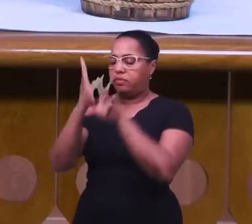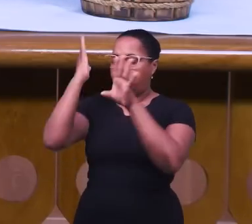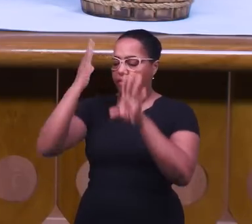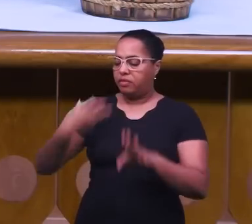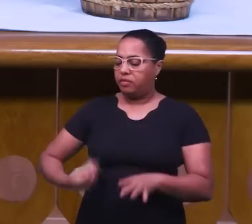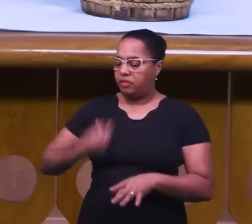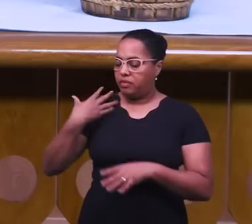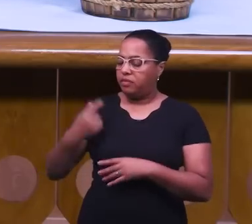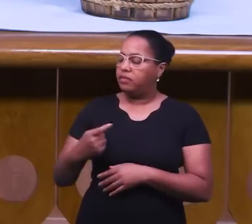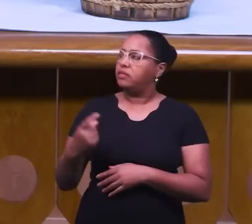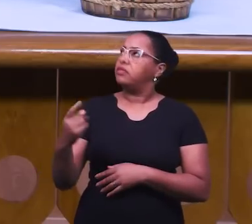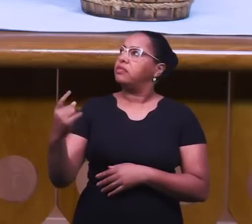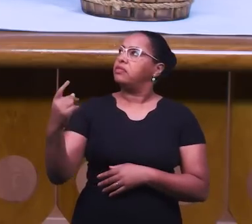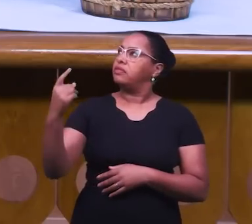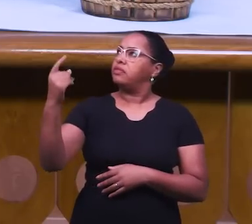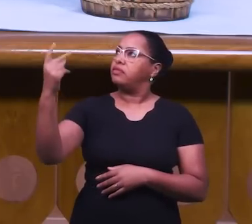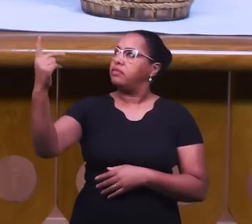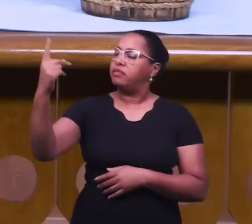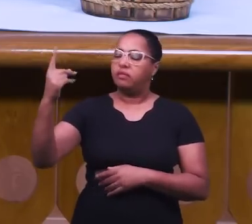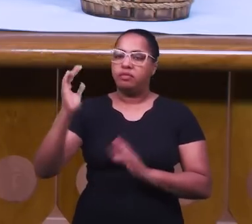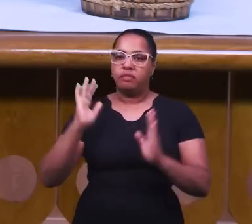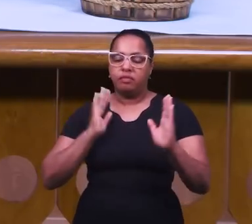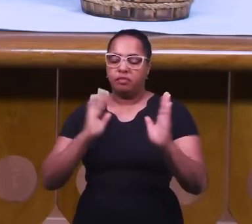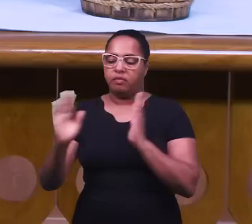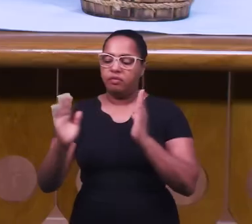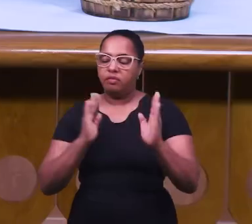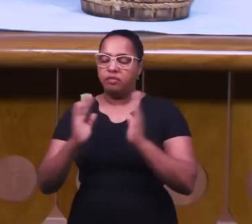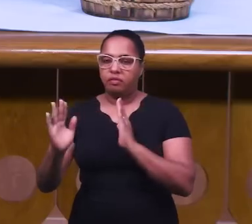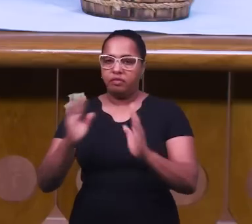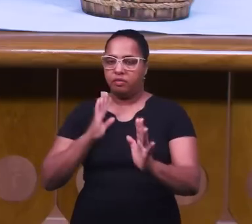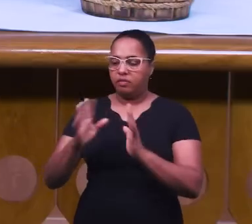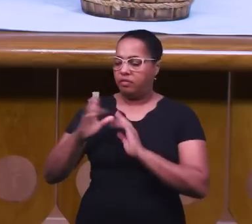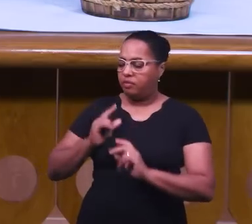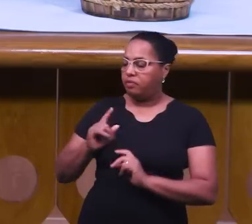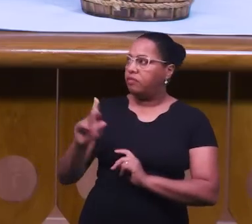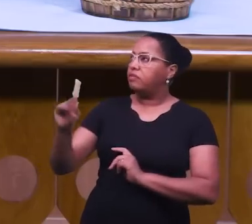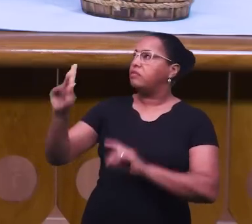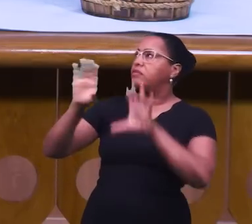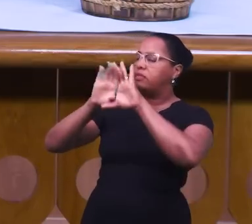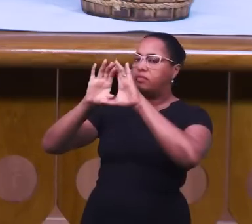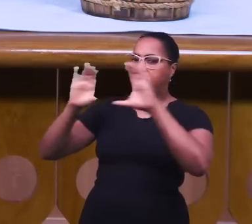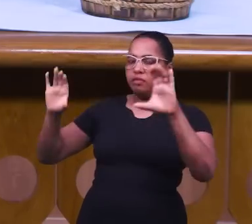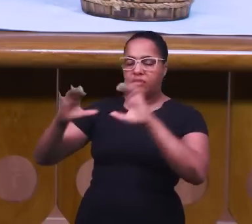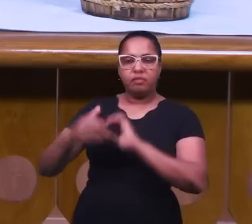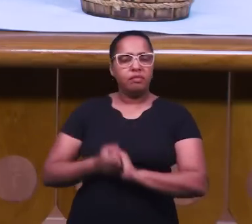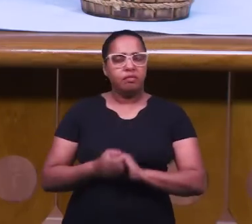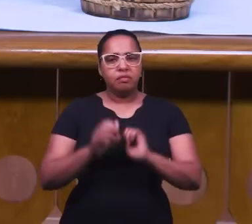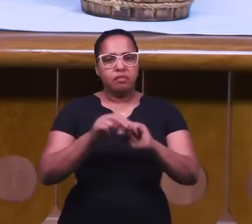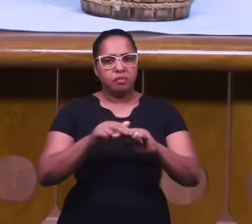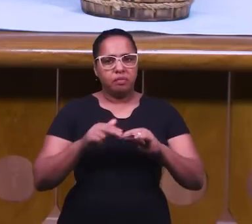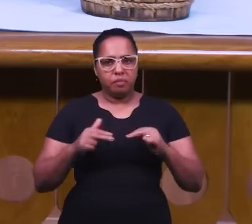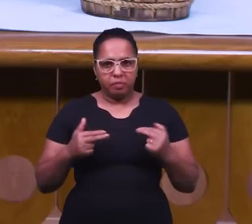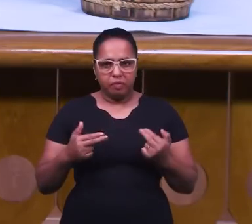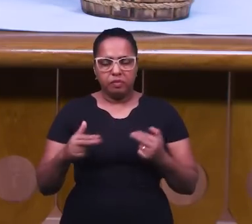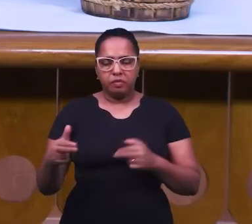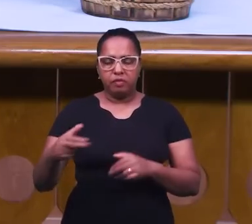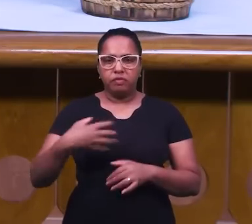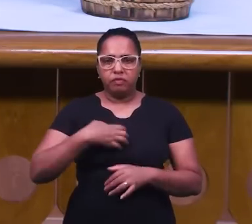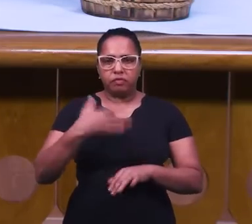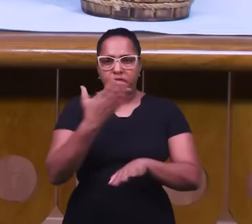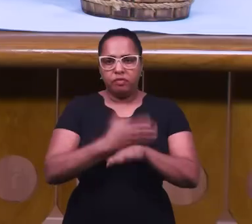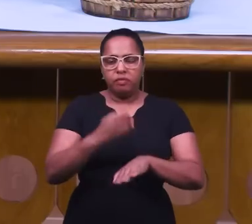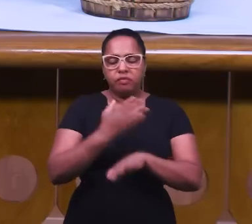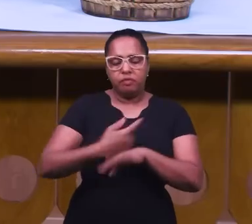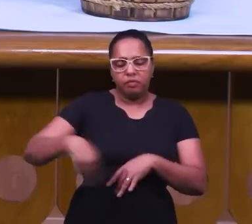uma vida eterna, aquela vida cujo tempo é contado para a eternidade. É por isso que, num sentido